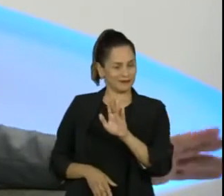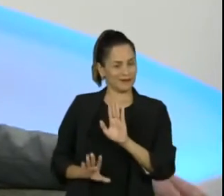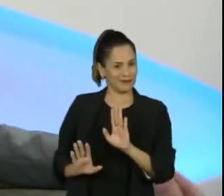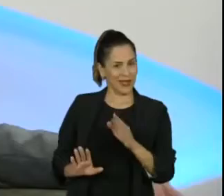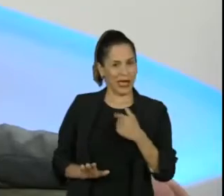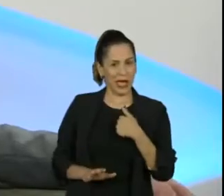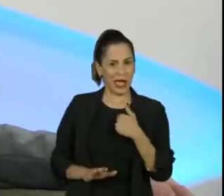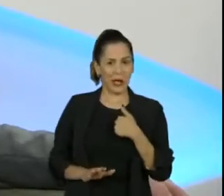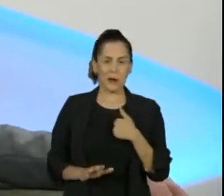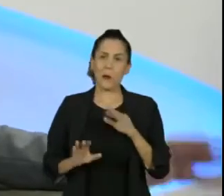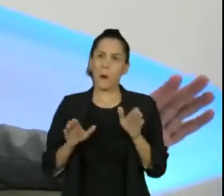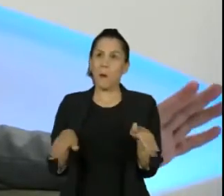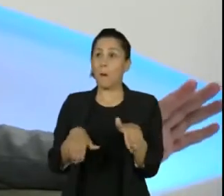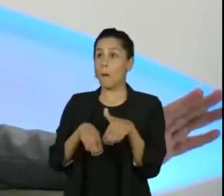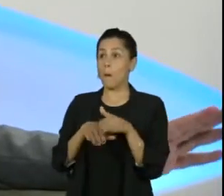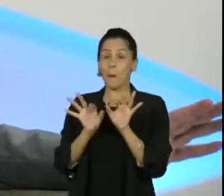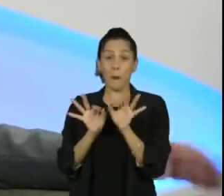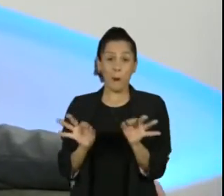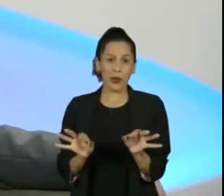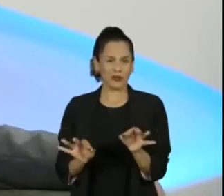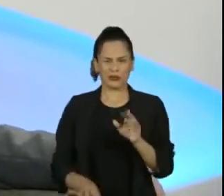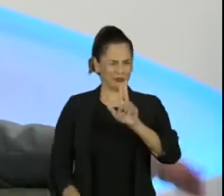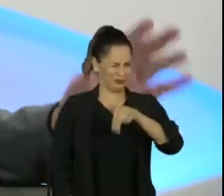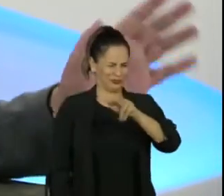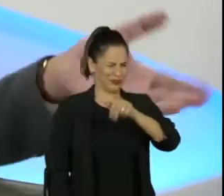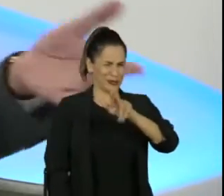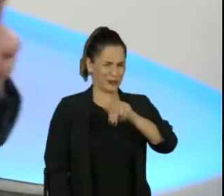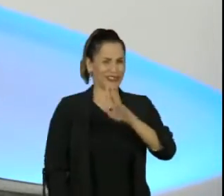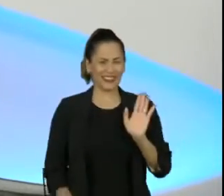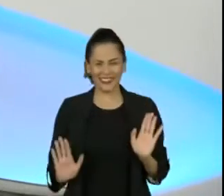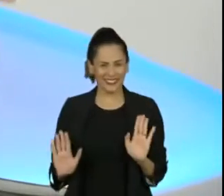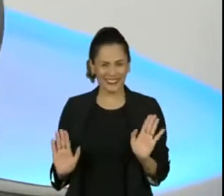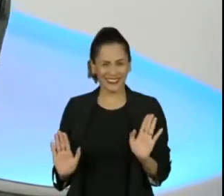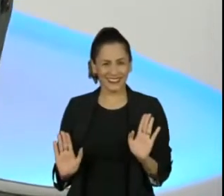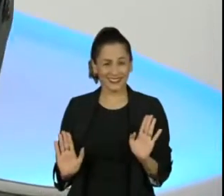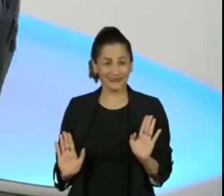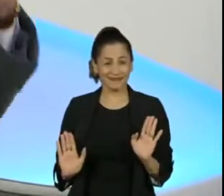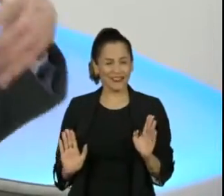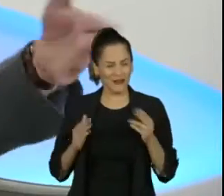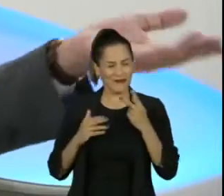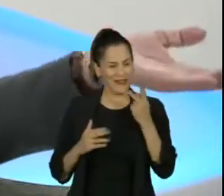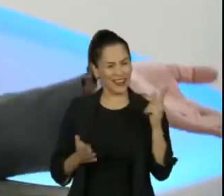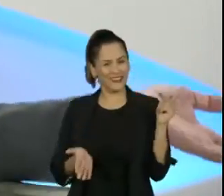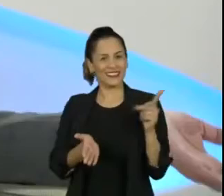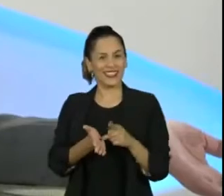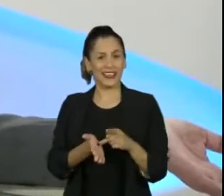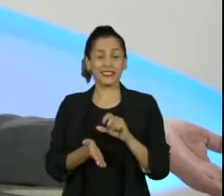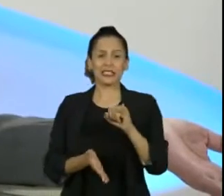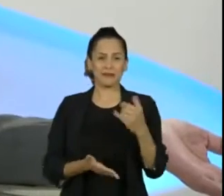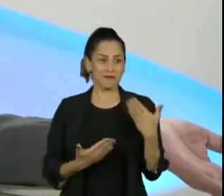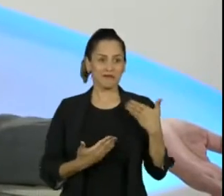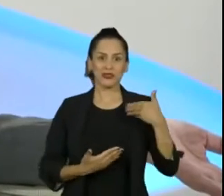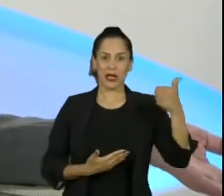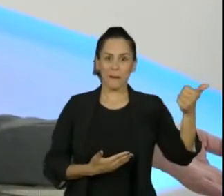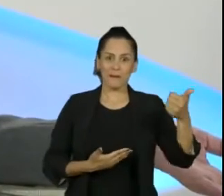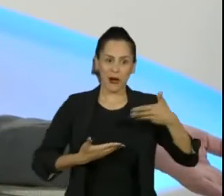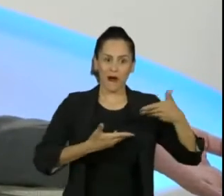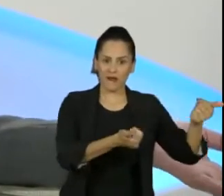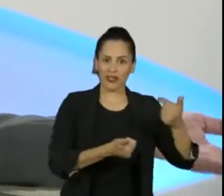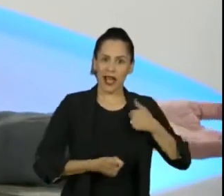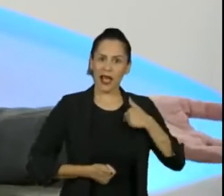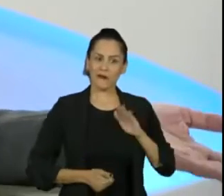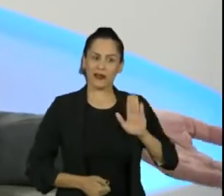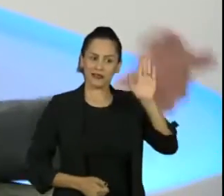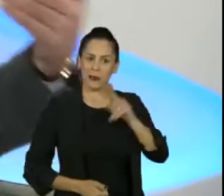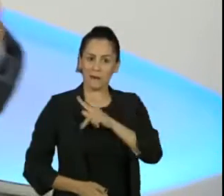modéstia nunca foi meu forte, tá certo? Você já pensou, se vocês quiserem me carregar para esse lugar? Claro que eu vou, né?